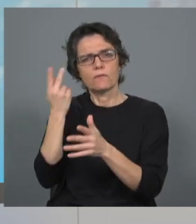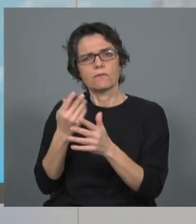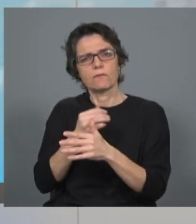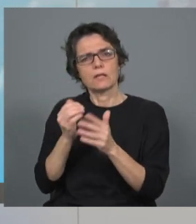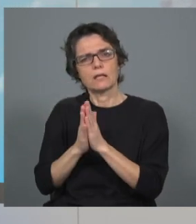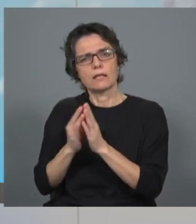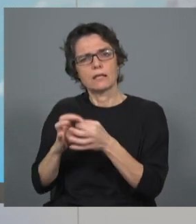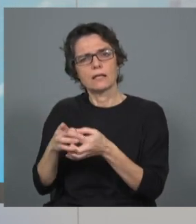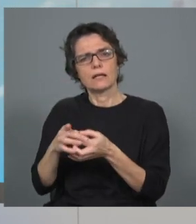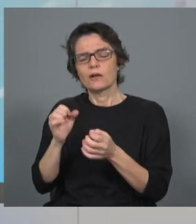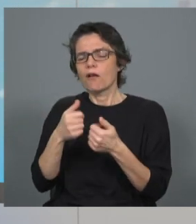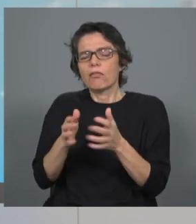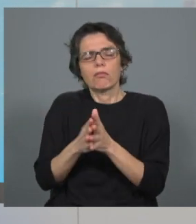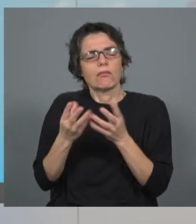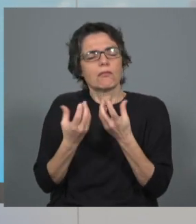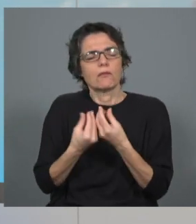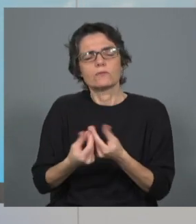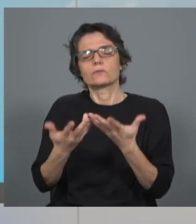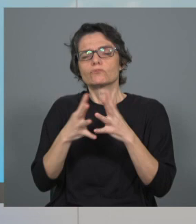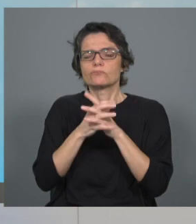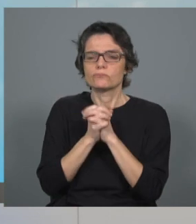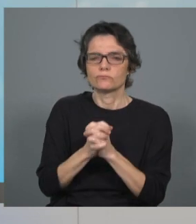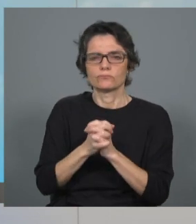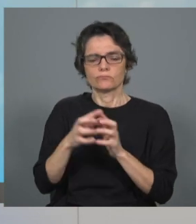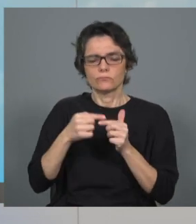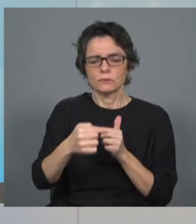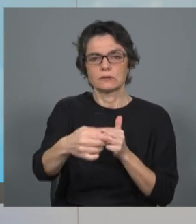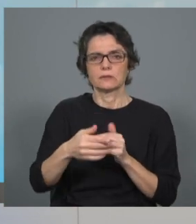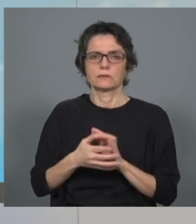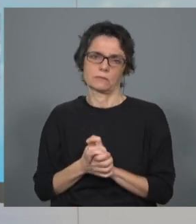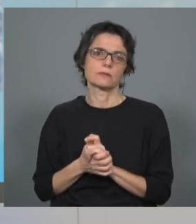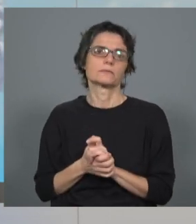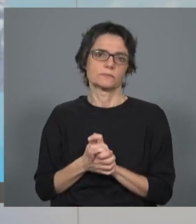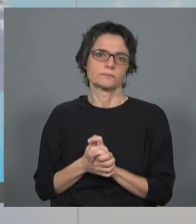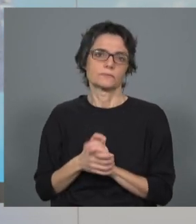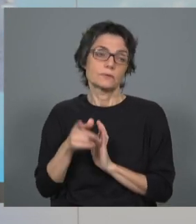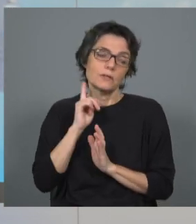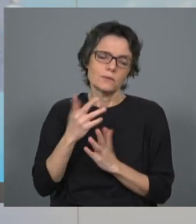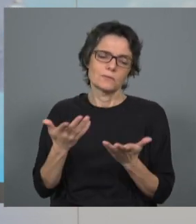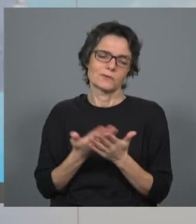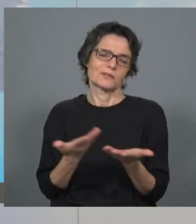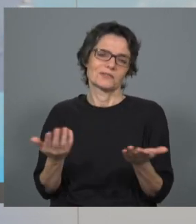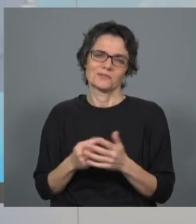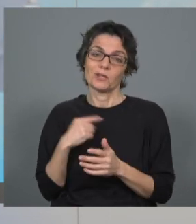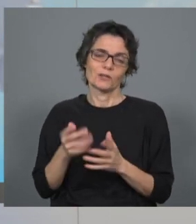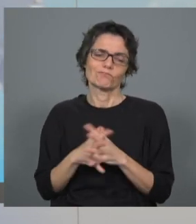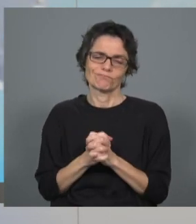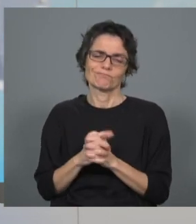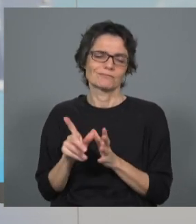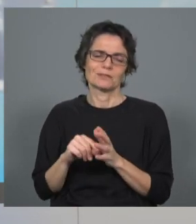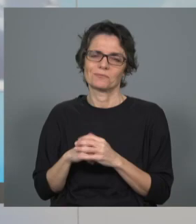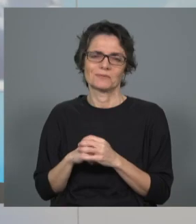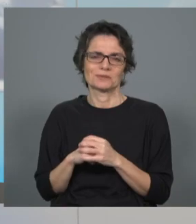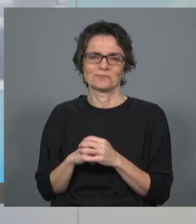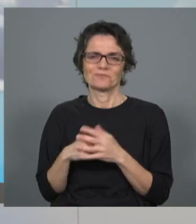dizer e rezar e estar a rezar estas vocações que durante esta semana vamos todos rezar também por elas, com e por